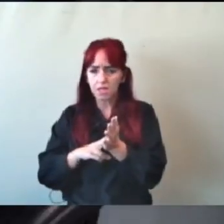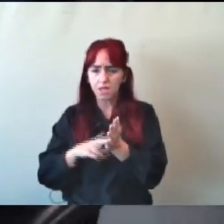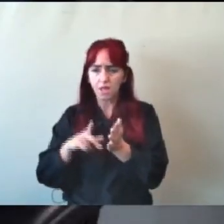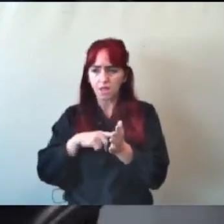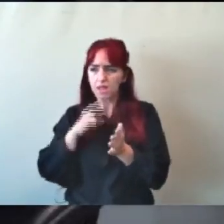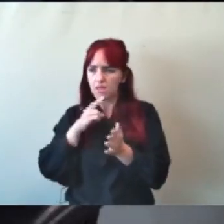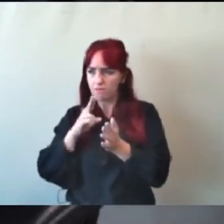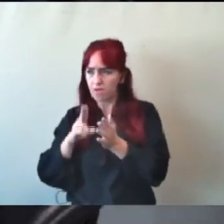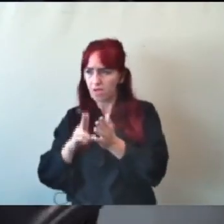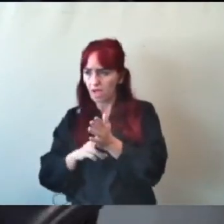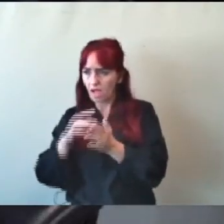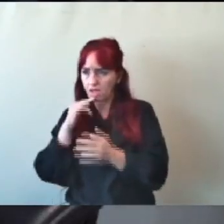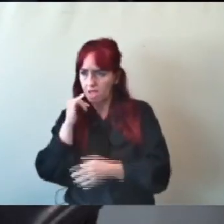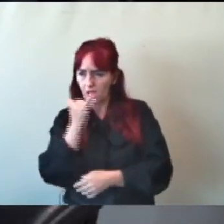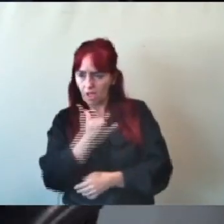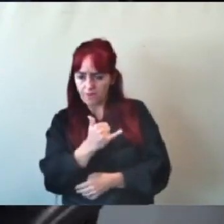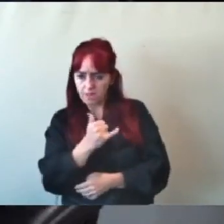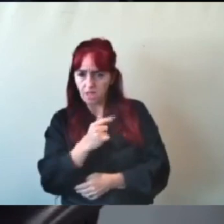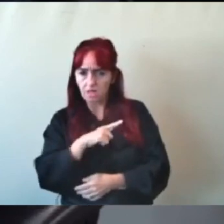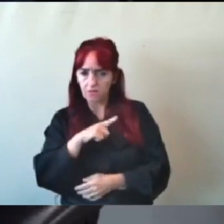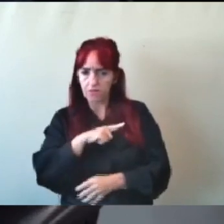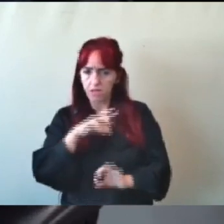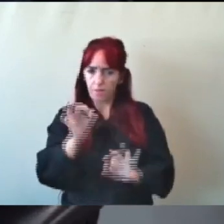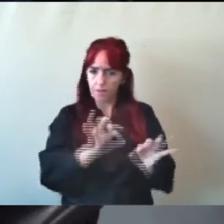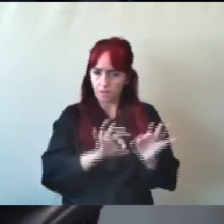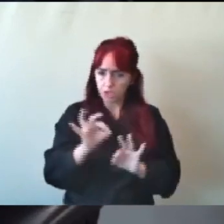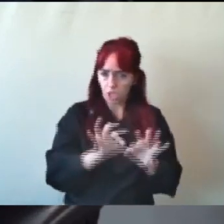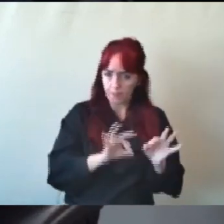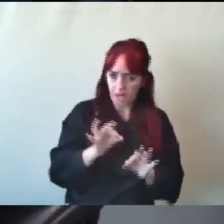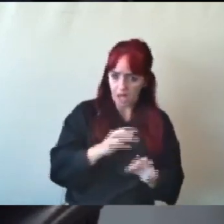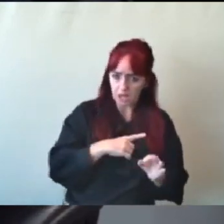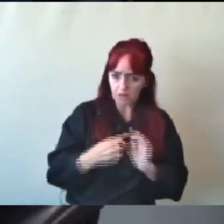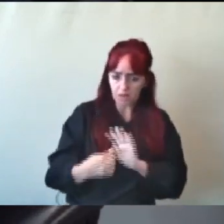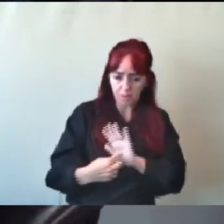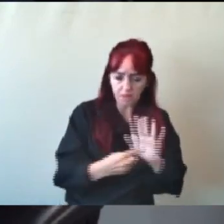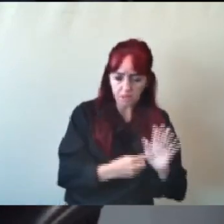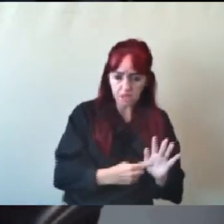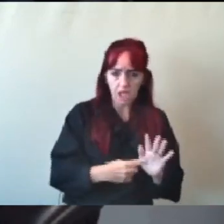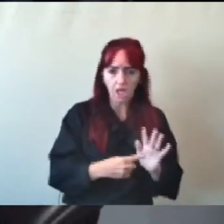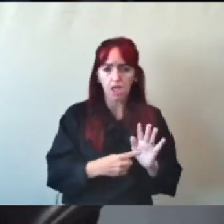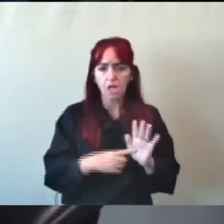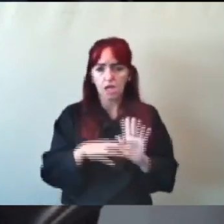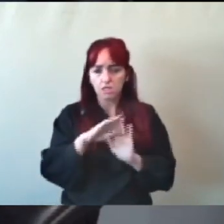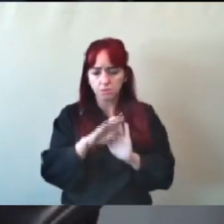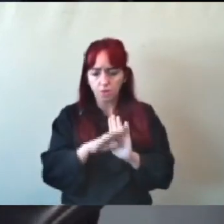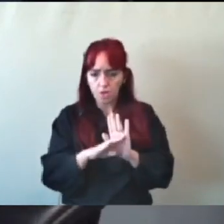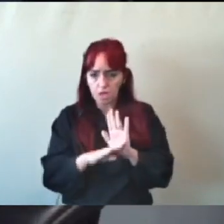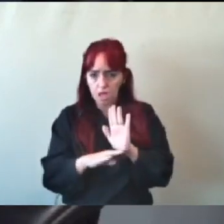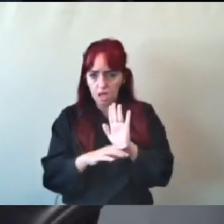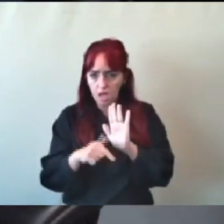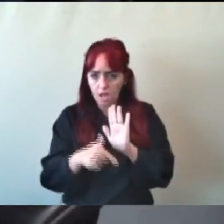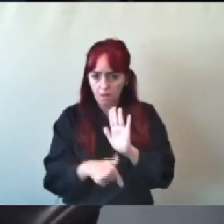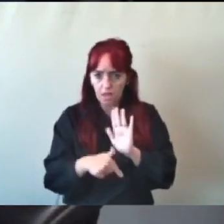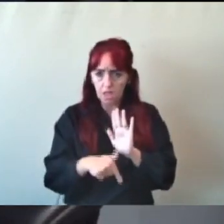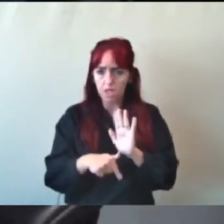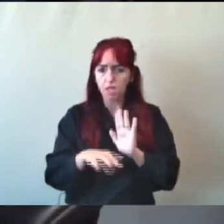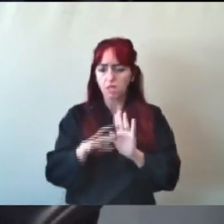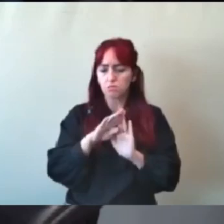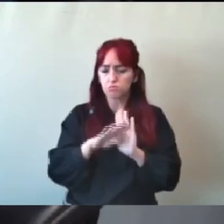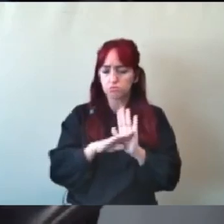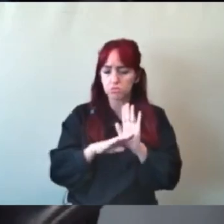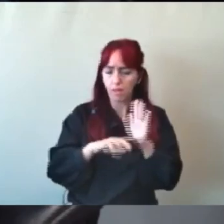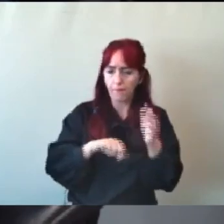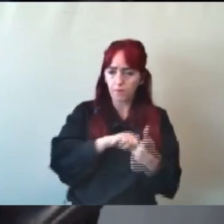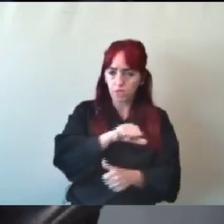um planejamento, vai ser apresentado esse programa, apresentado esse crocris de mudança, ou seja,